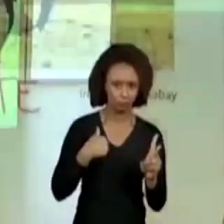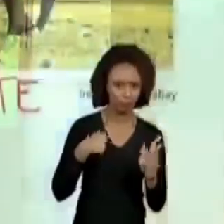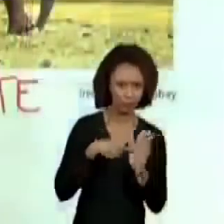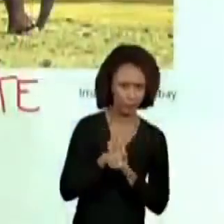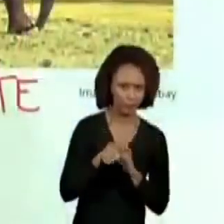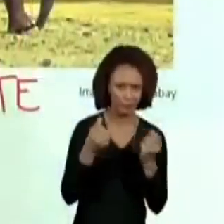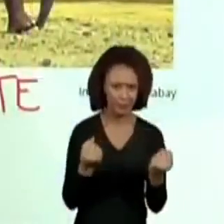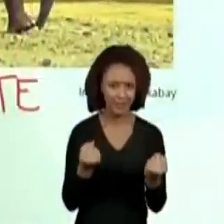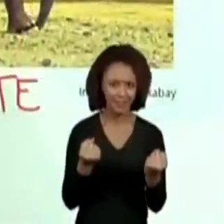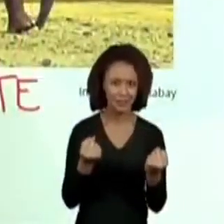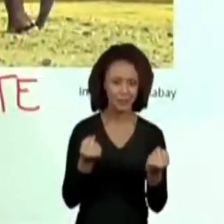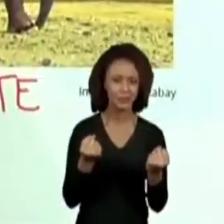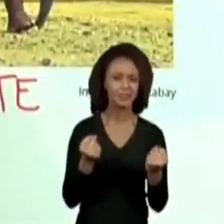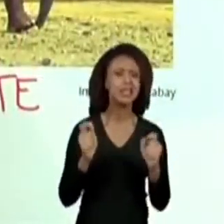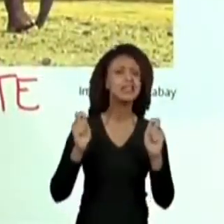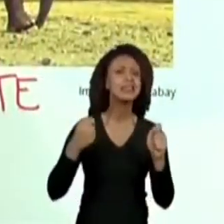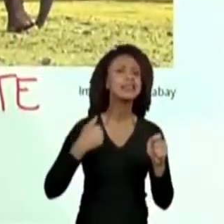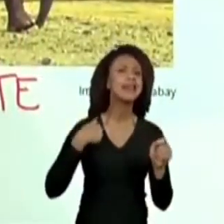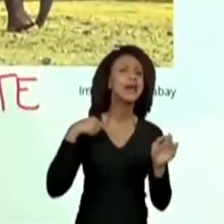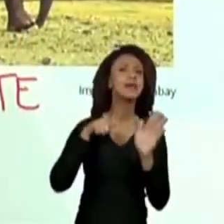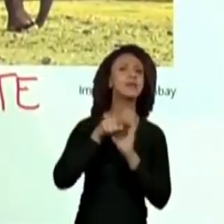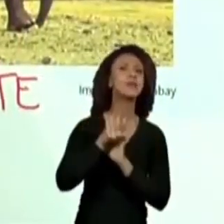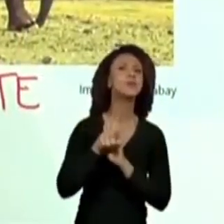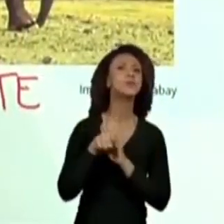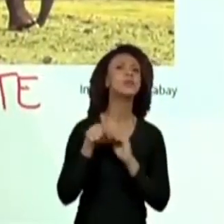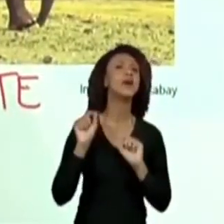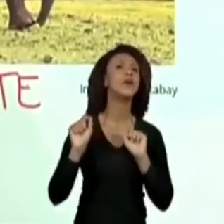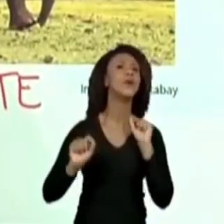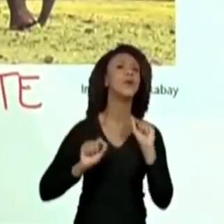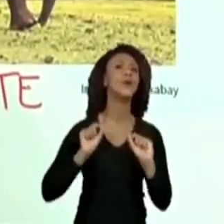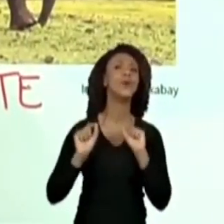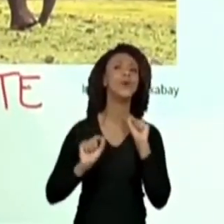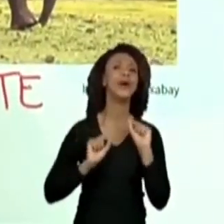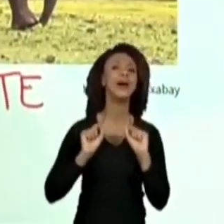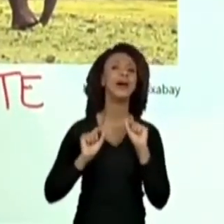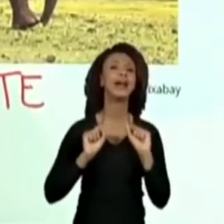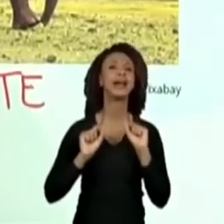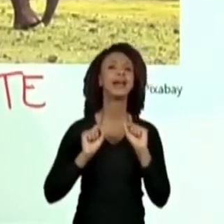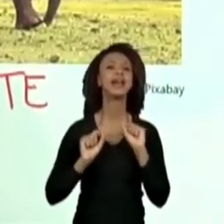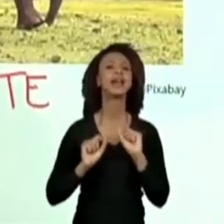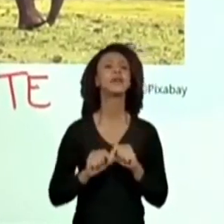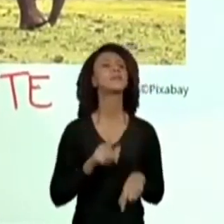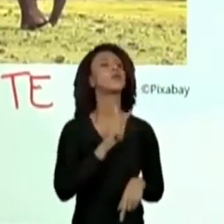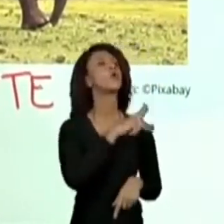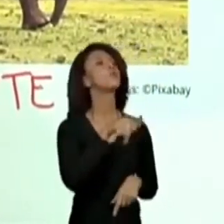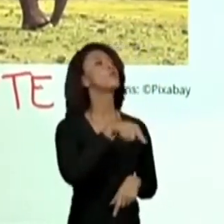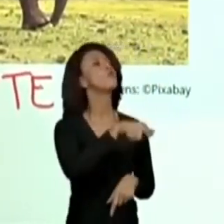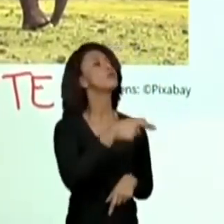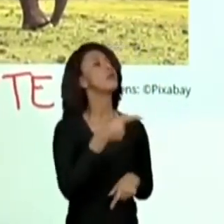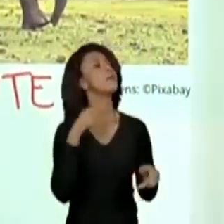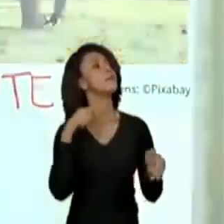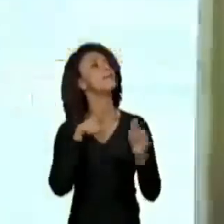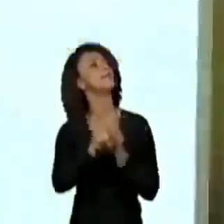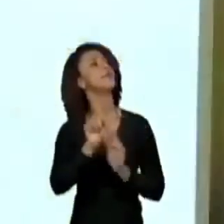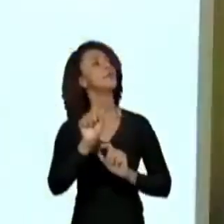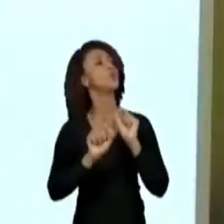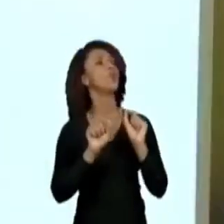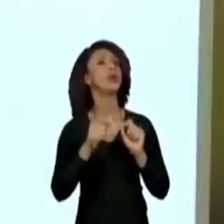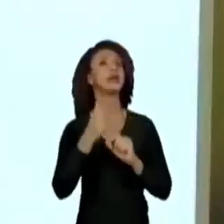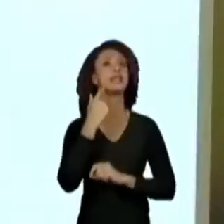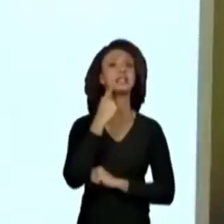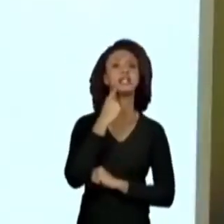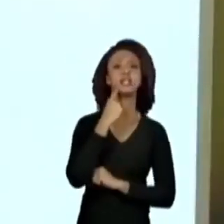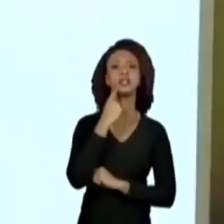Que pergunta que a gente pode colocar aí desses dois? O que você colocaria, Pro? Qual é o